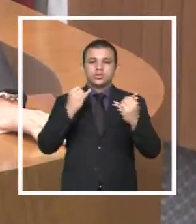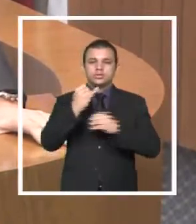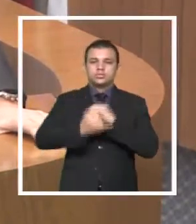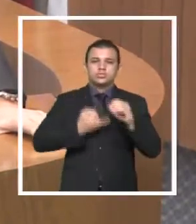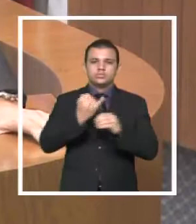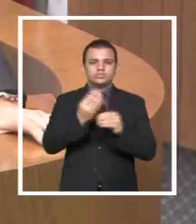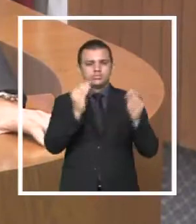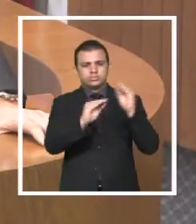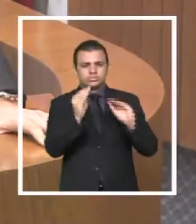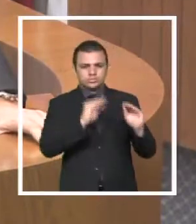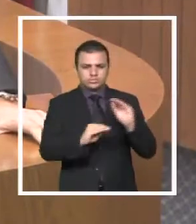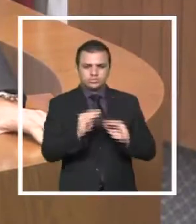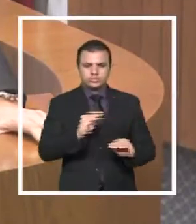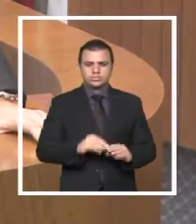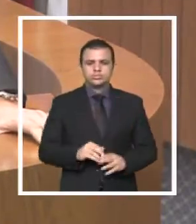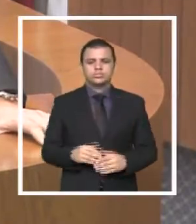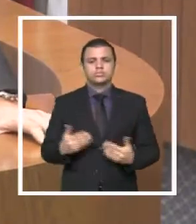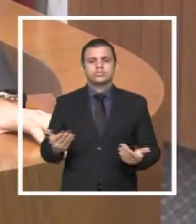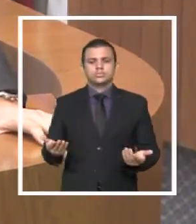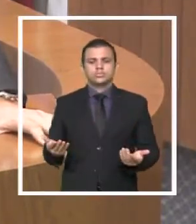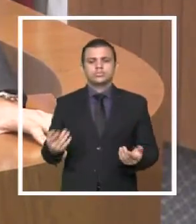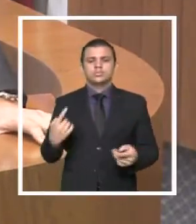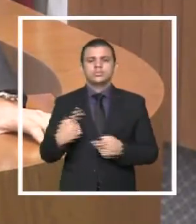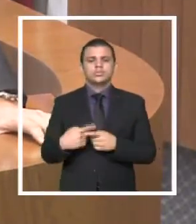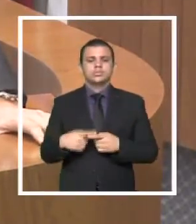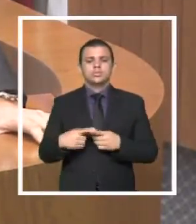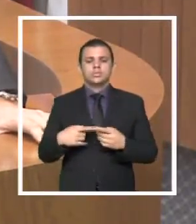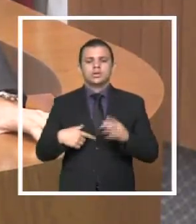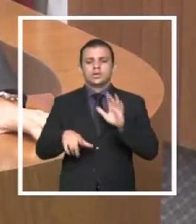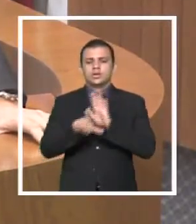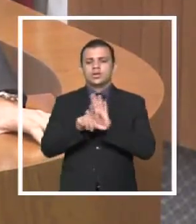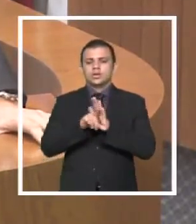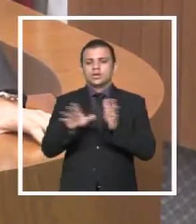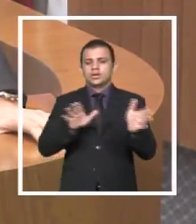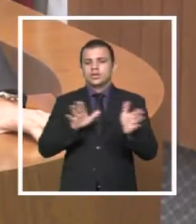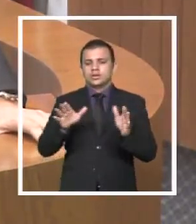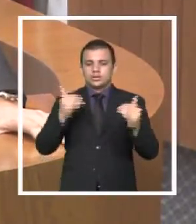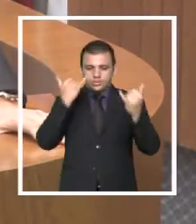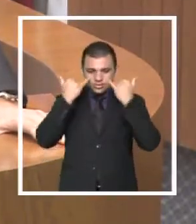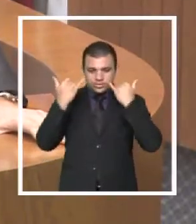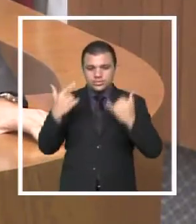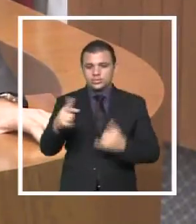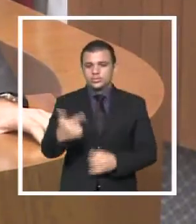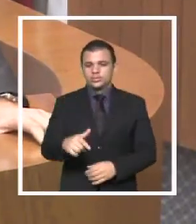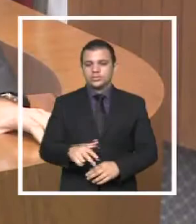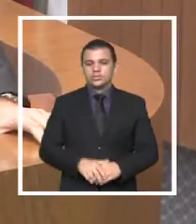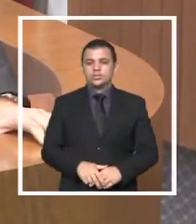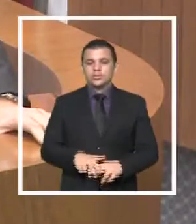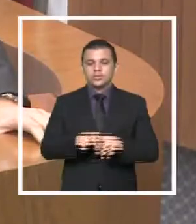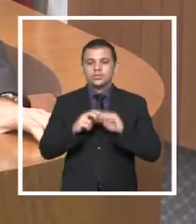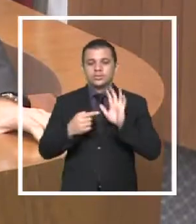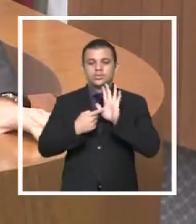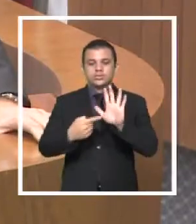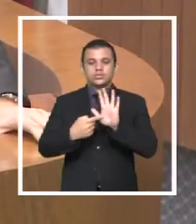que a lei de acesso à informação exige, porque isso chama-se transparência. Deputado Alexandre,